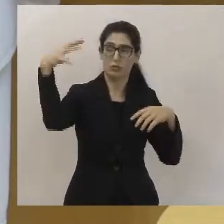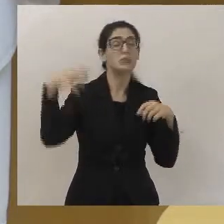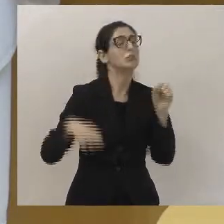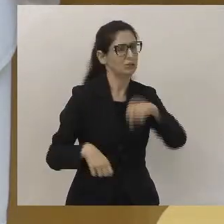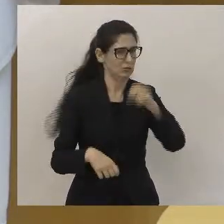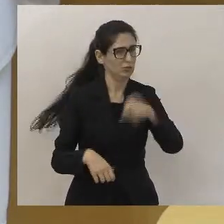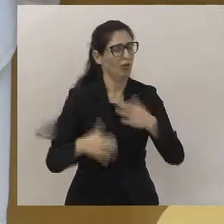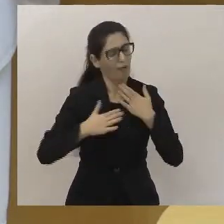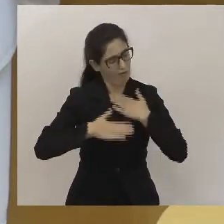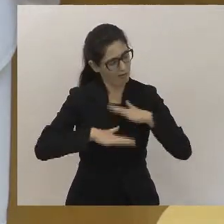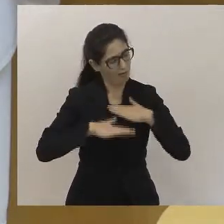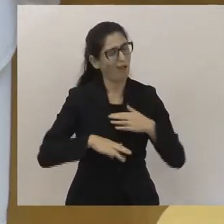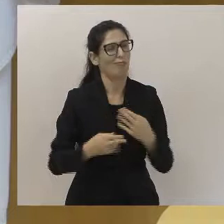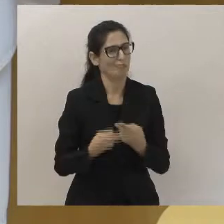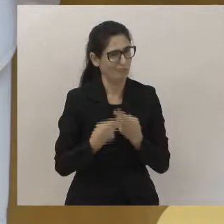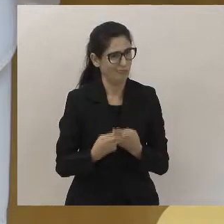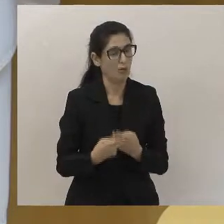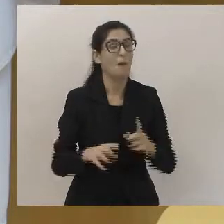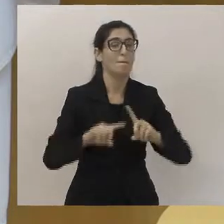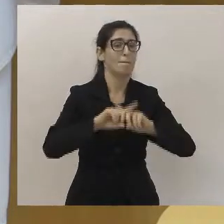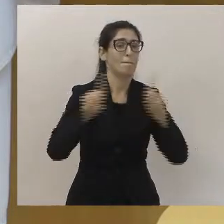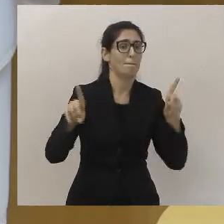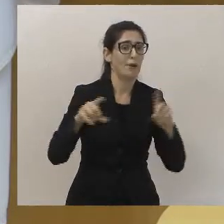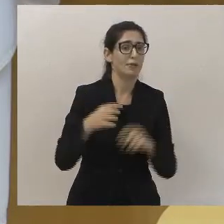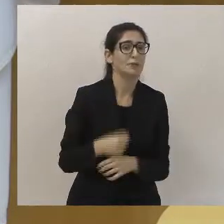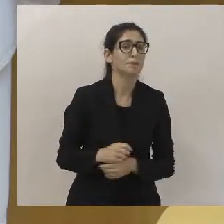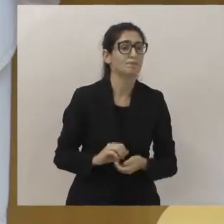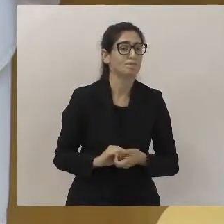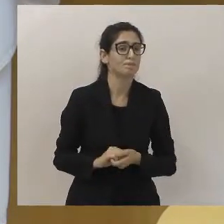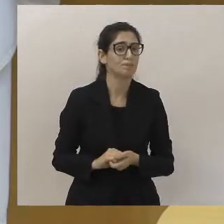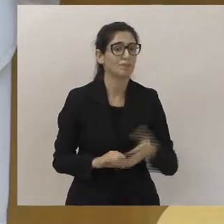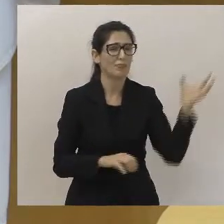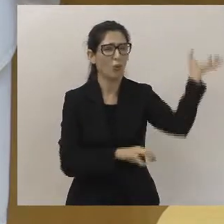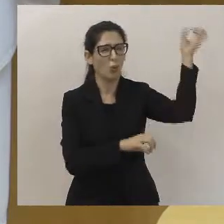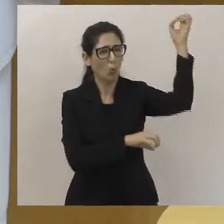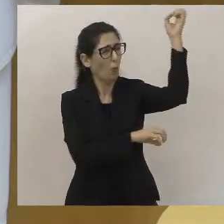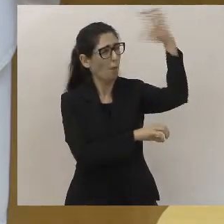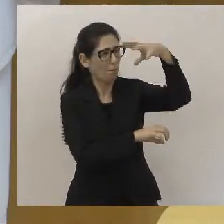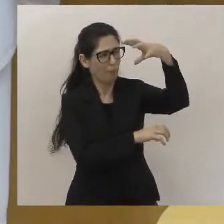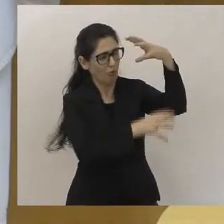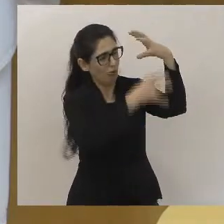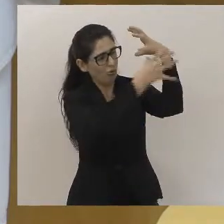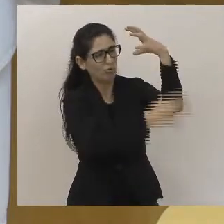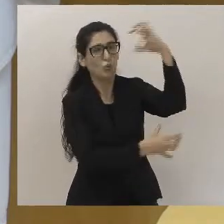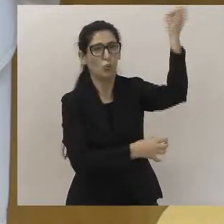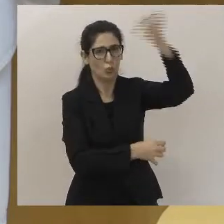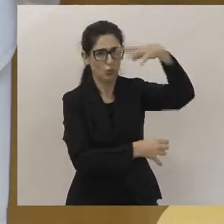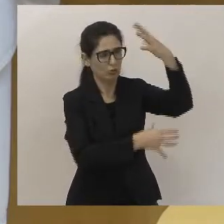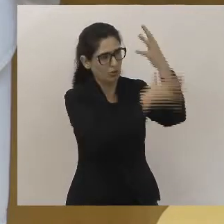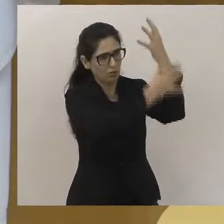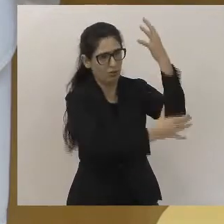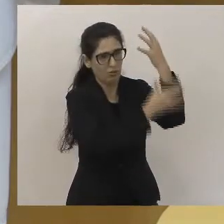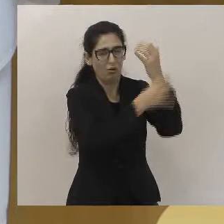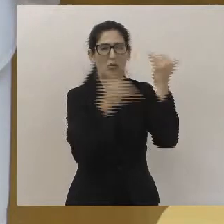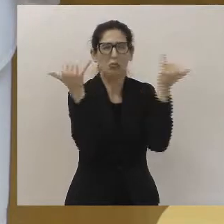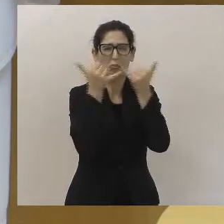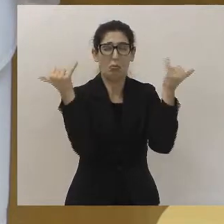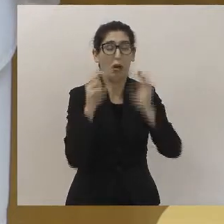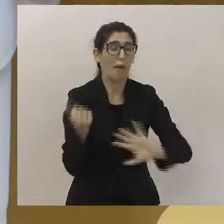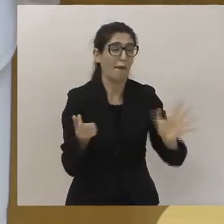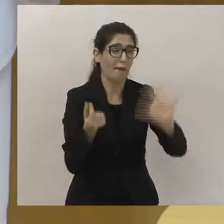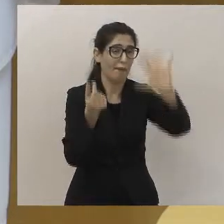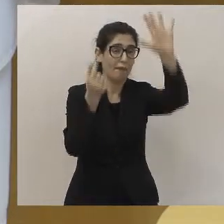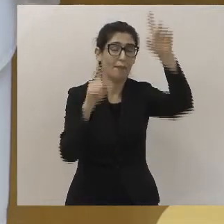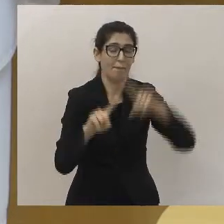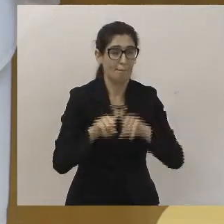antigamente eu não tinha informação seu poste a instalar o poste outro a fiação todinha era muito caro mas